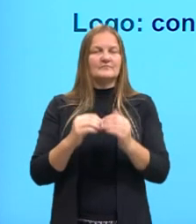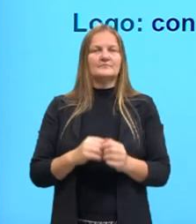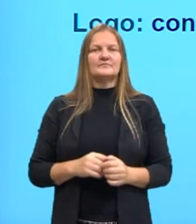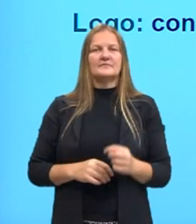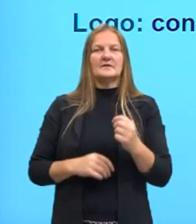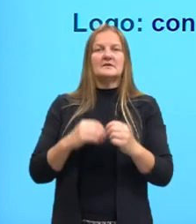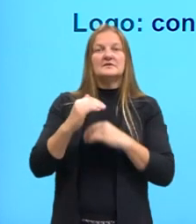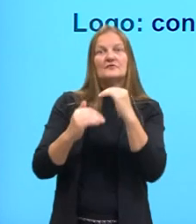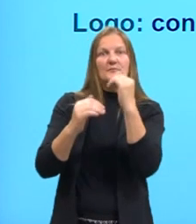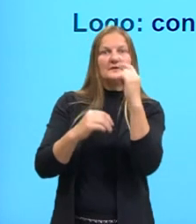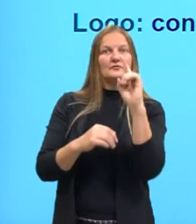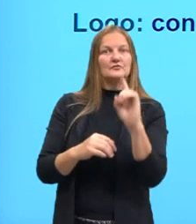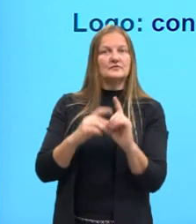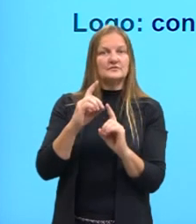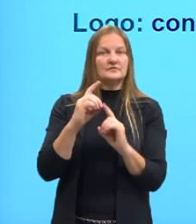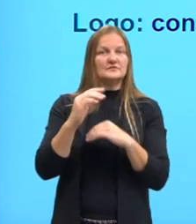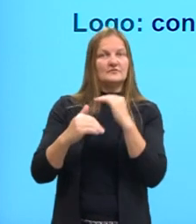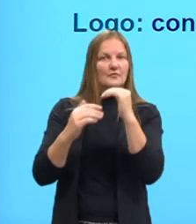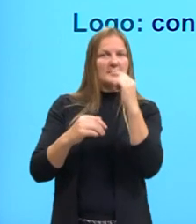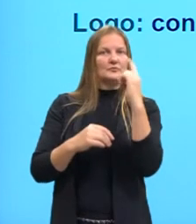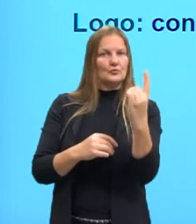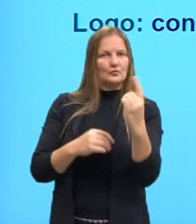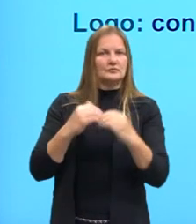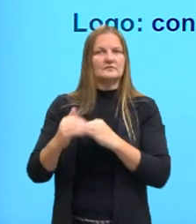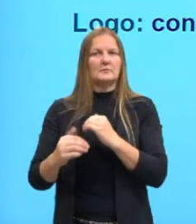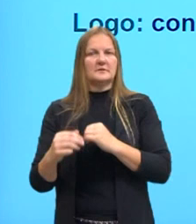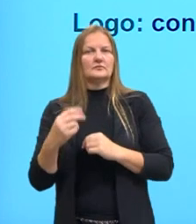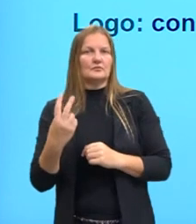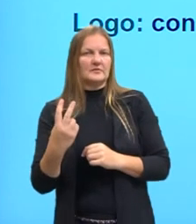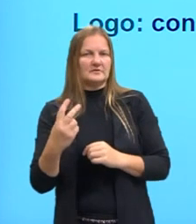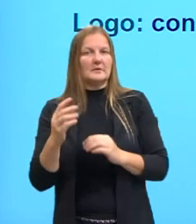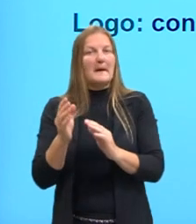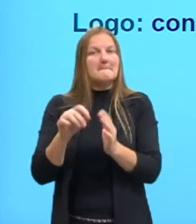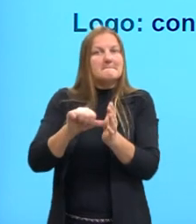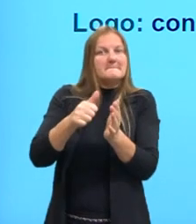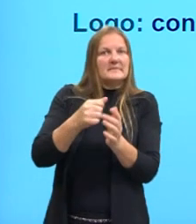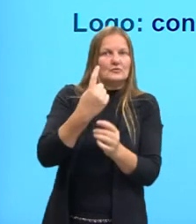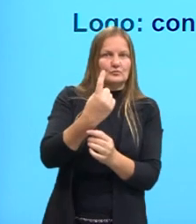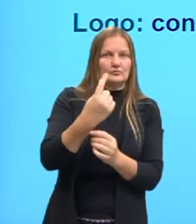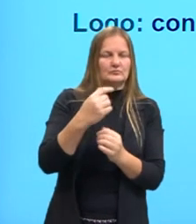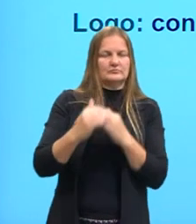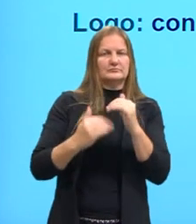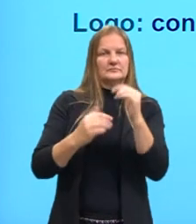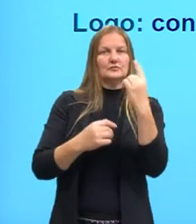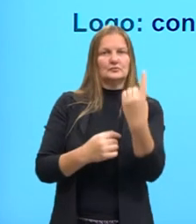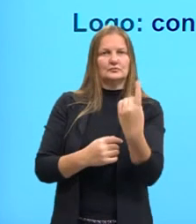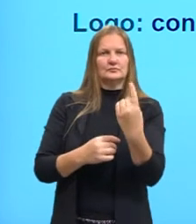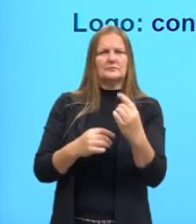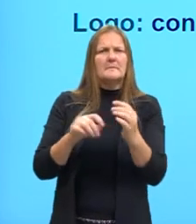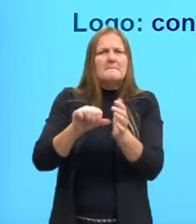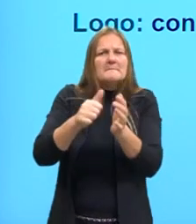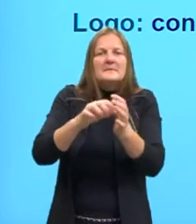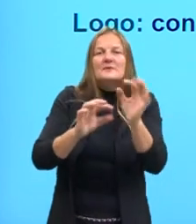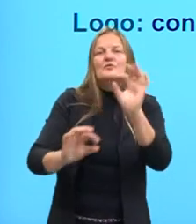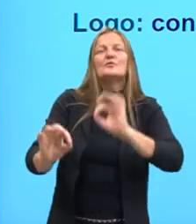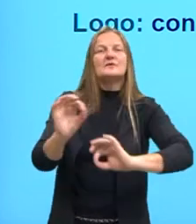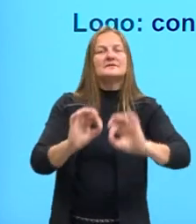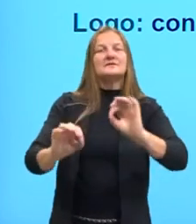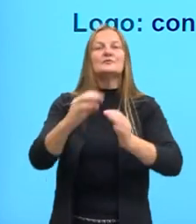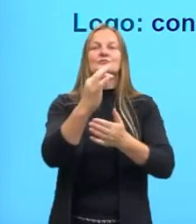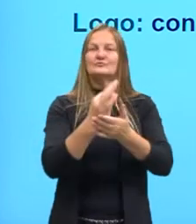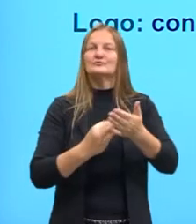estamos no de um da redação e em primeiro lugar organizador pessoal